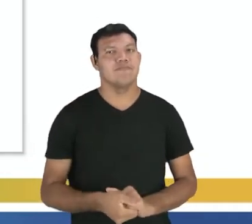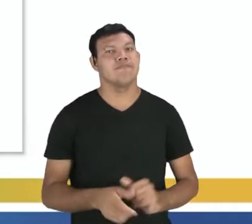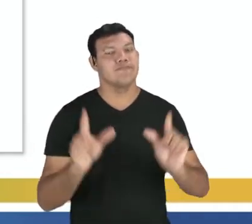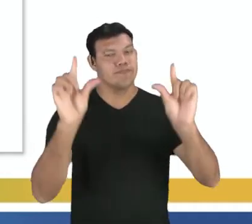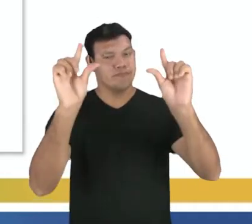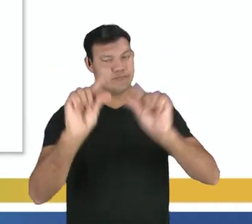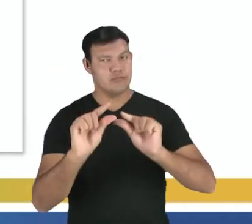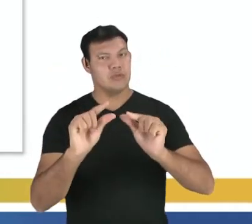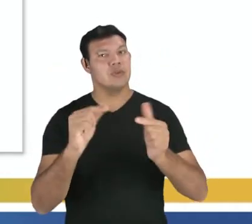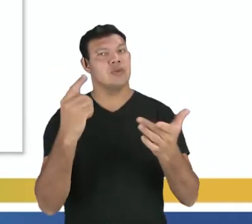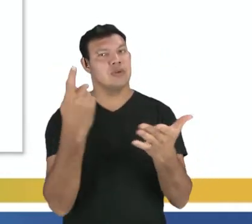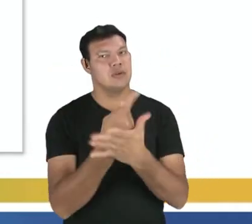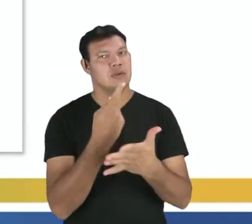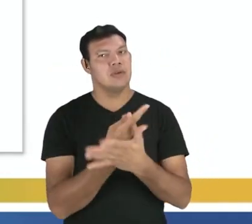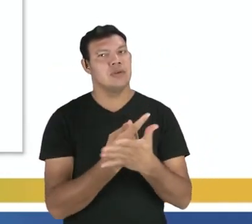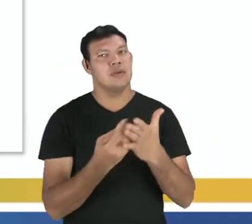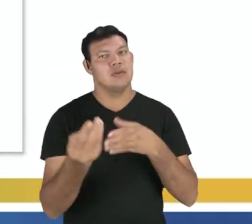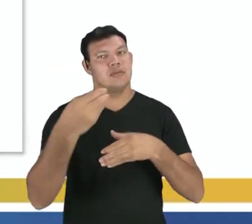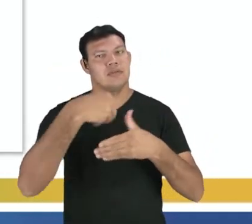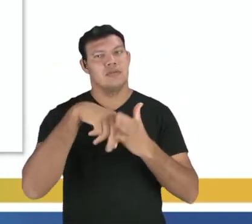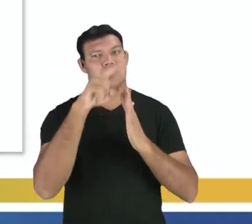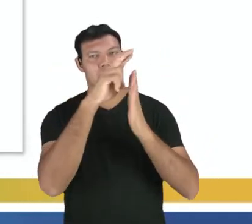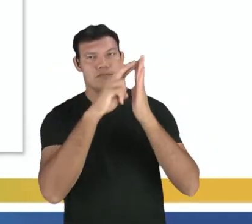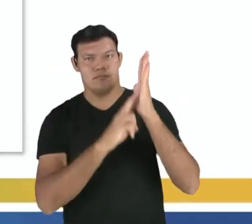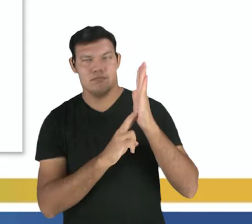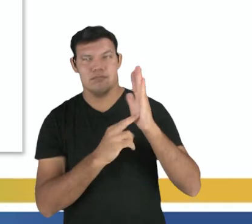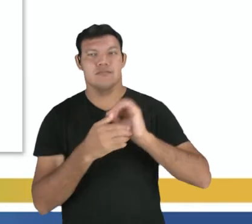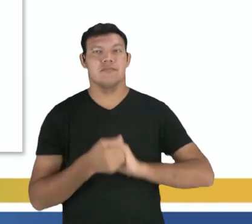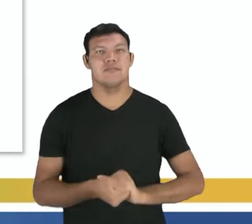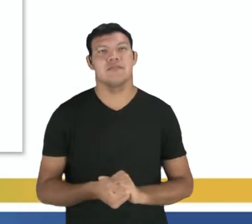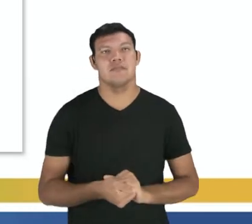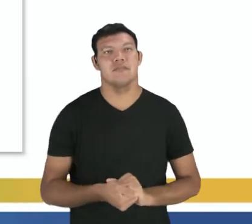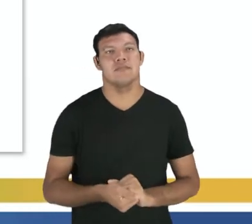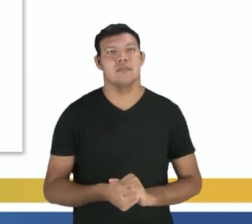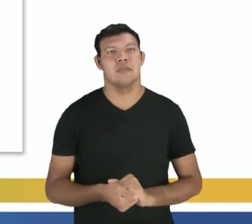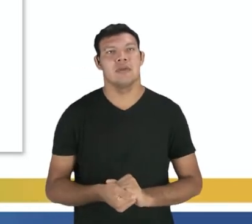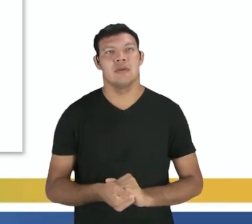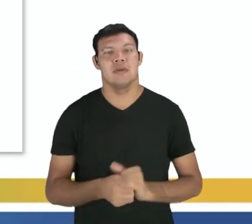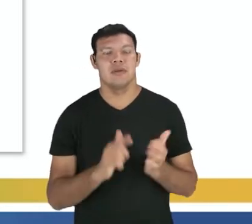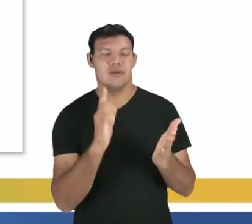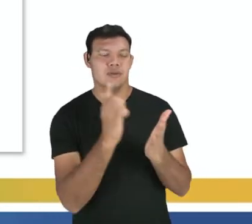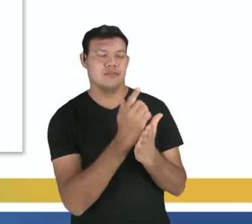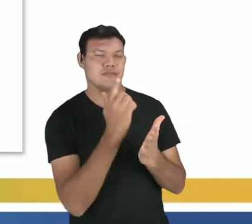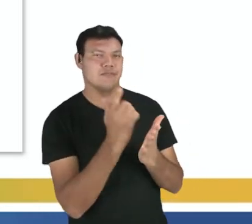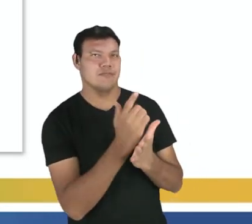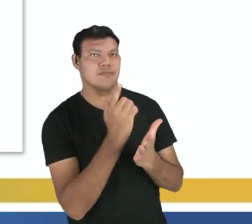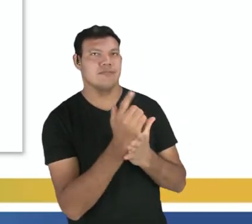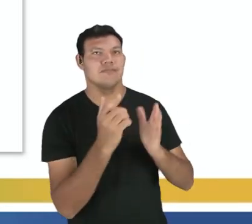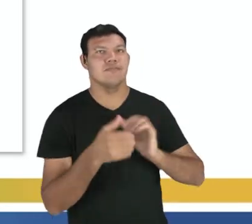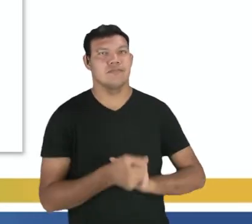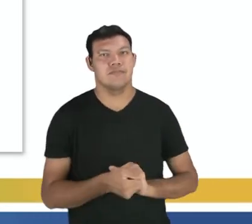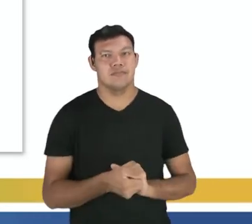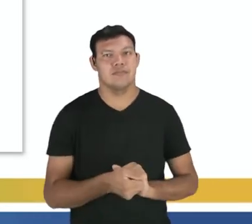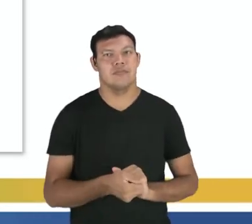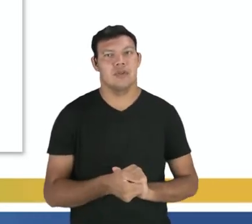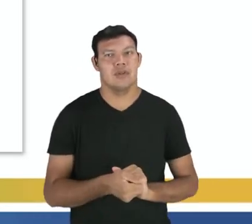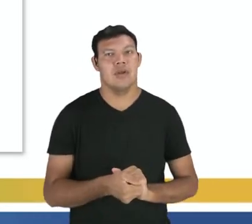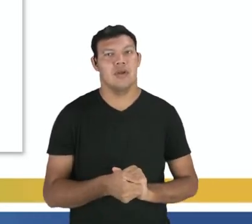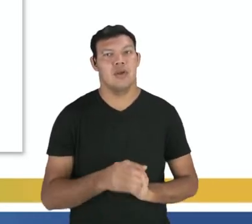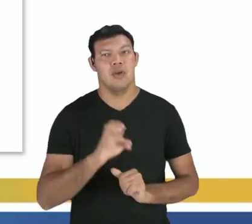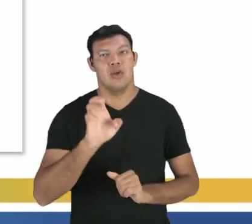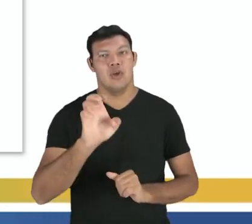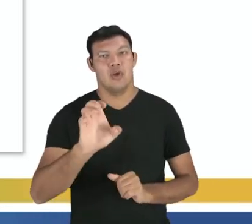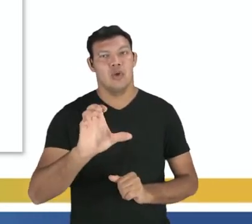um erro na sua redação, tá? Olha o primeiro erro. Li o livro cuja a capa está